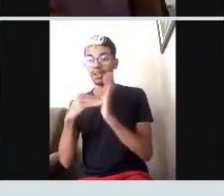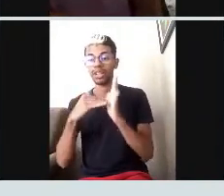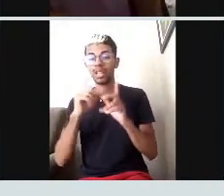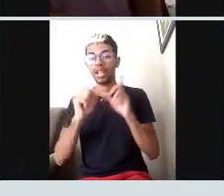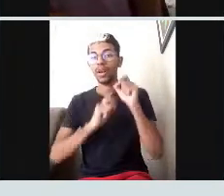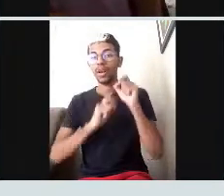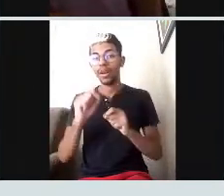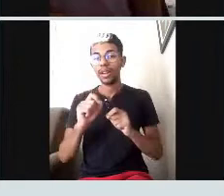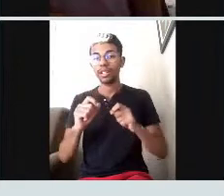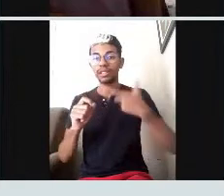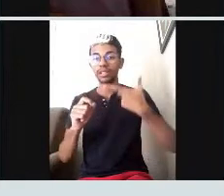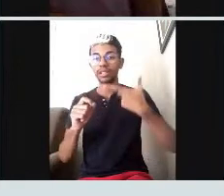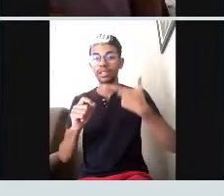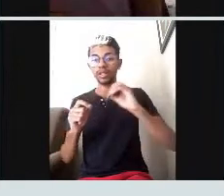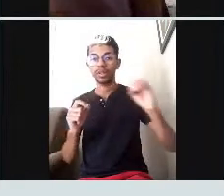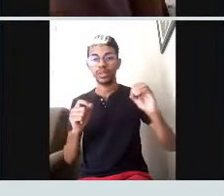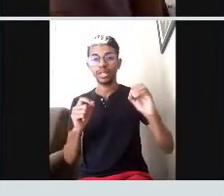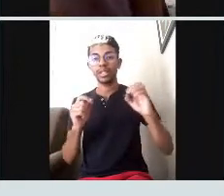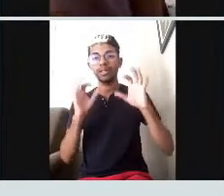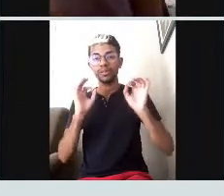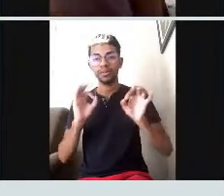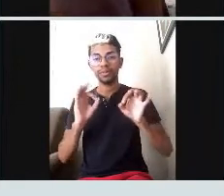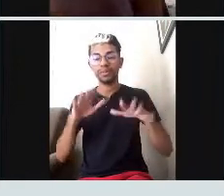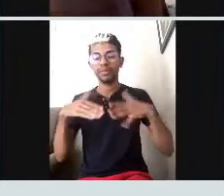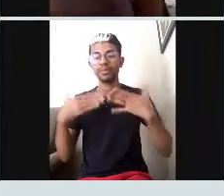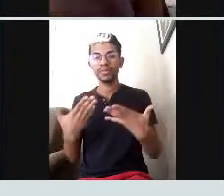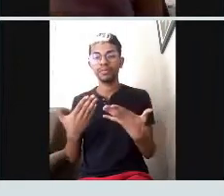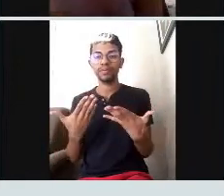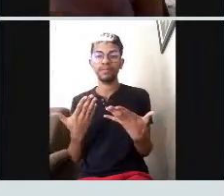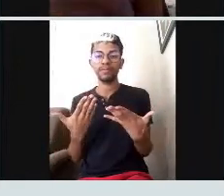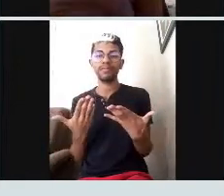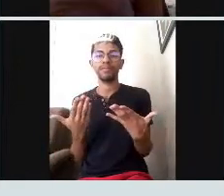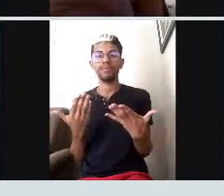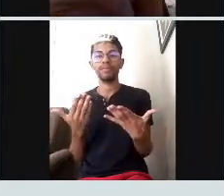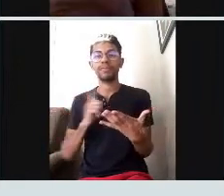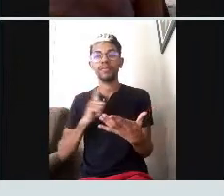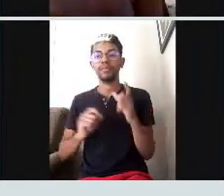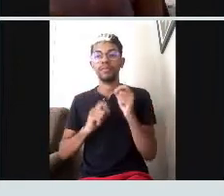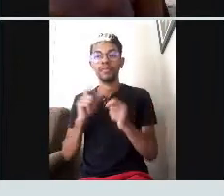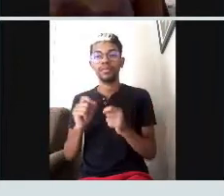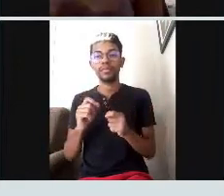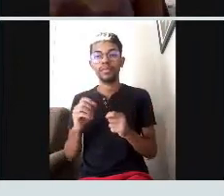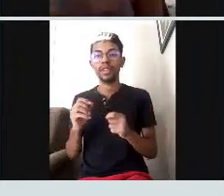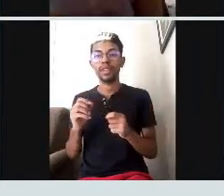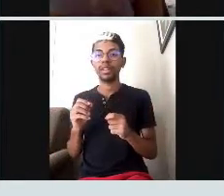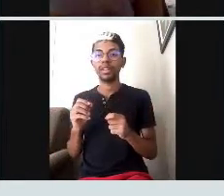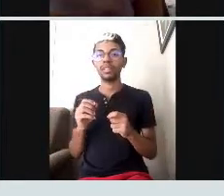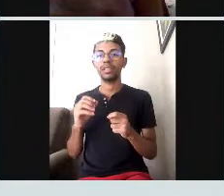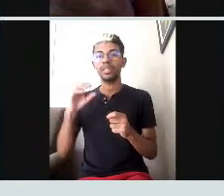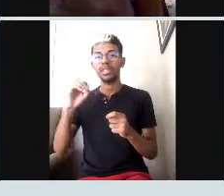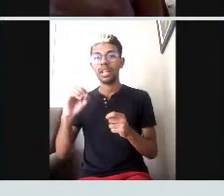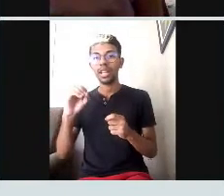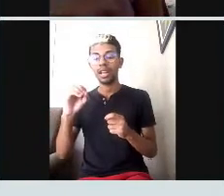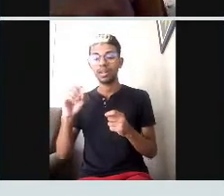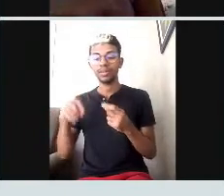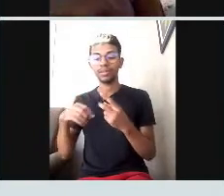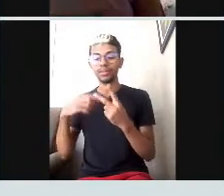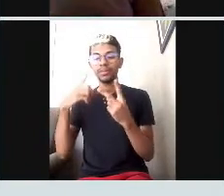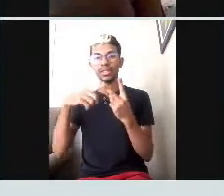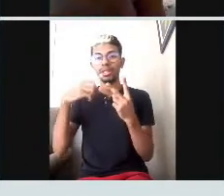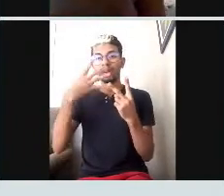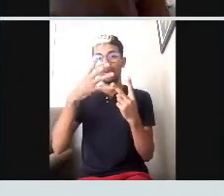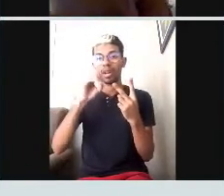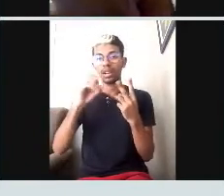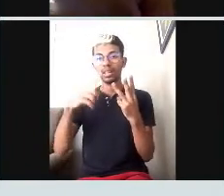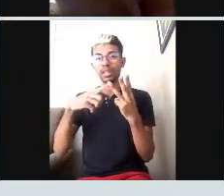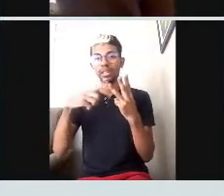a 200. E aí tem 0,40, né? 80, 120,